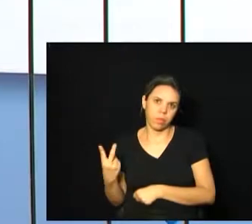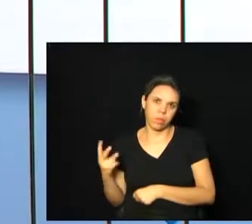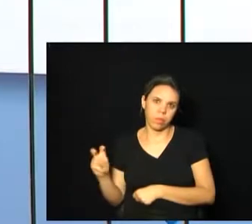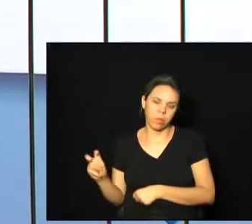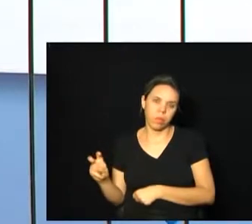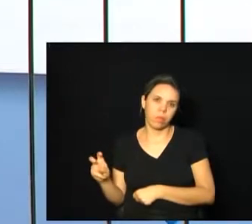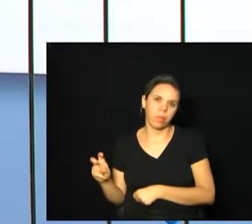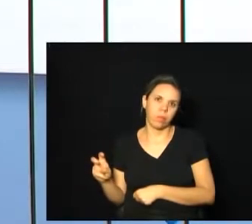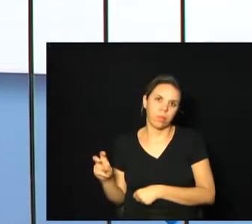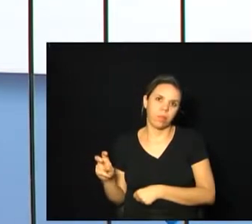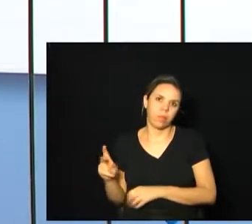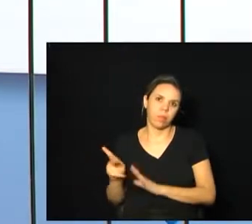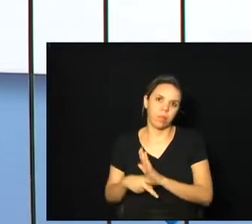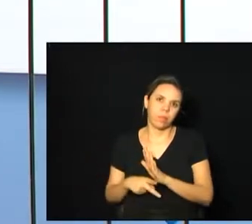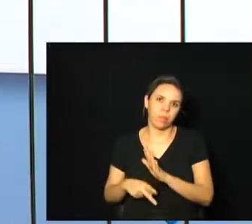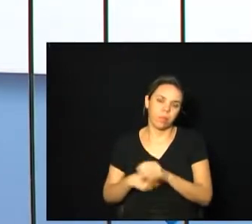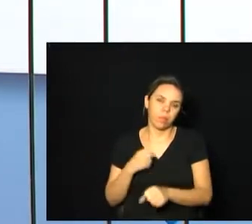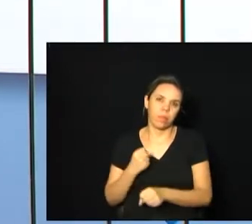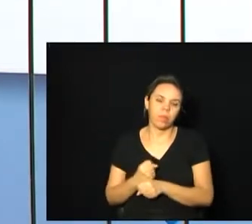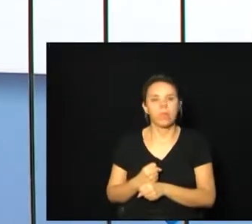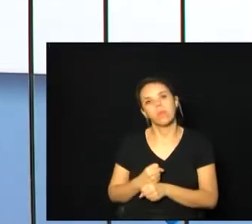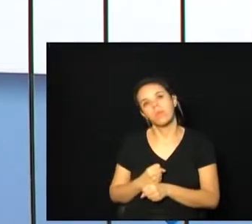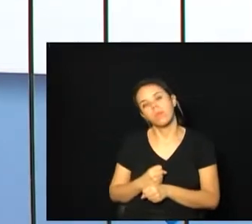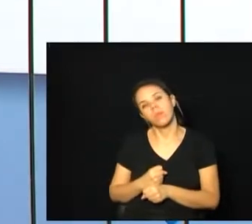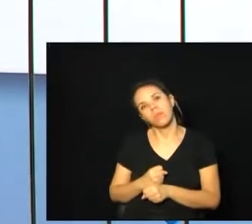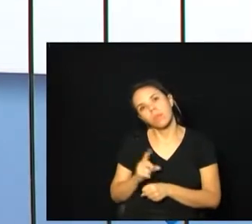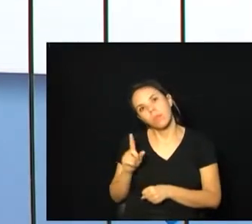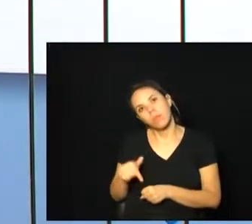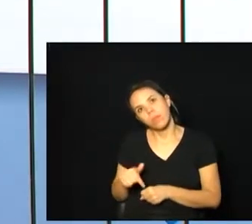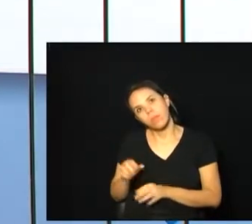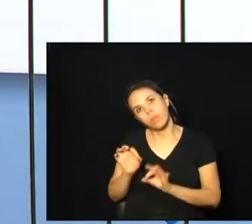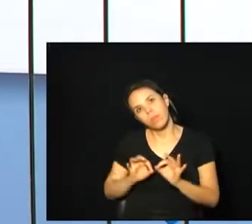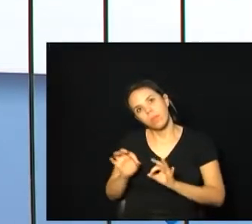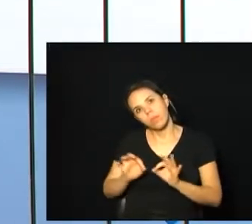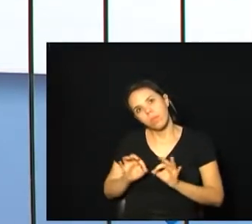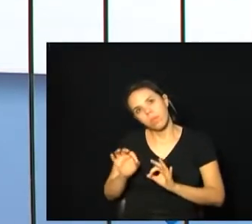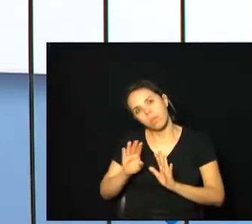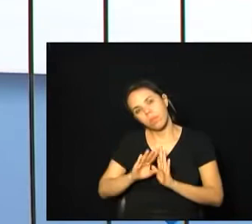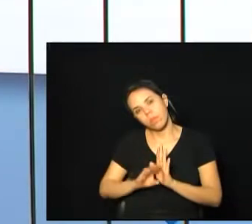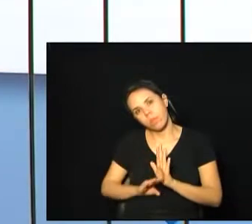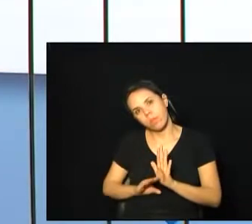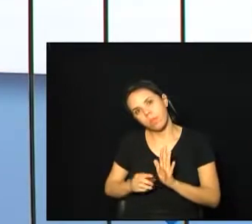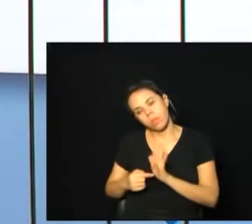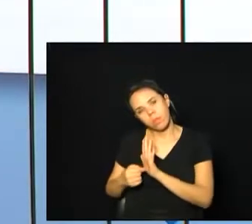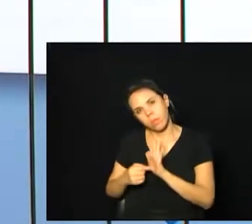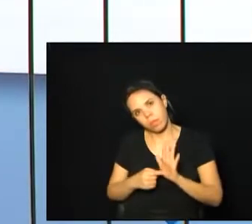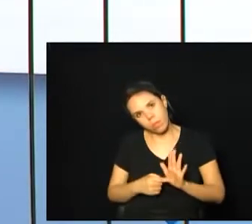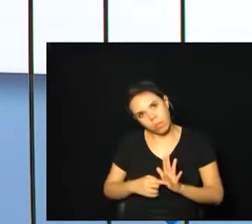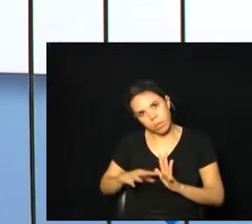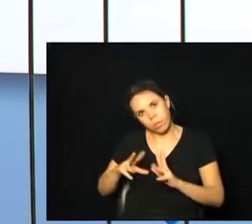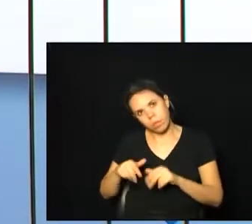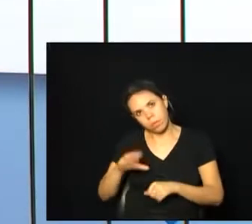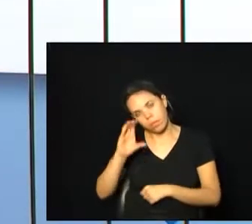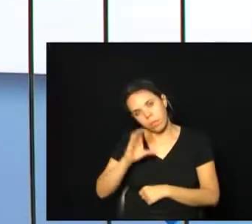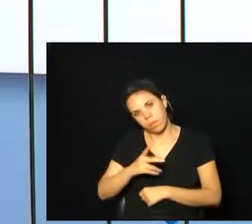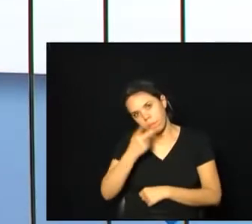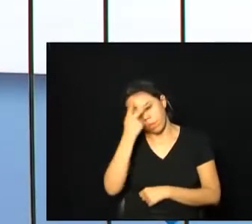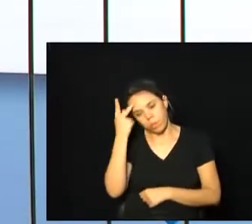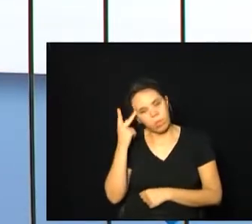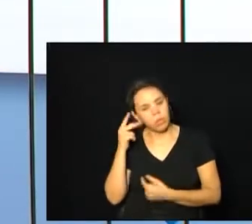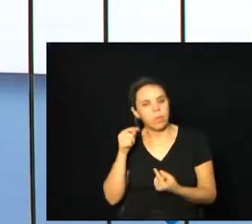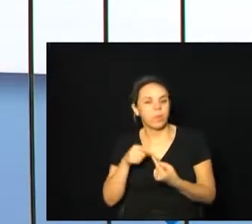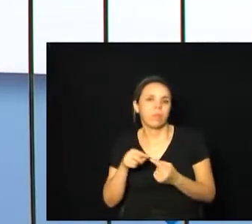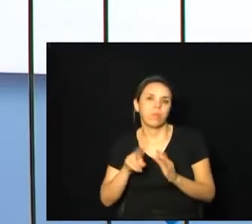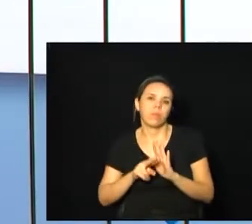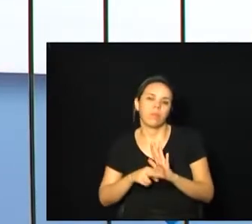2022-2025. O plano plurianual é um instrumento de planejamento que deve apresentar a todos os cidadãos as